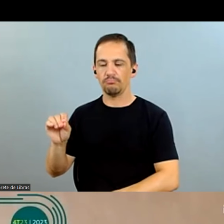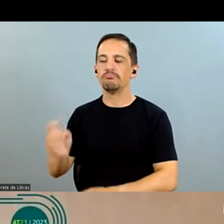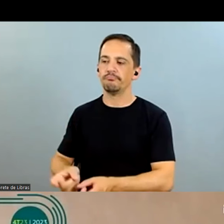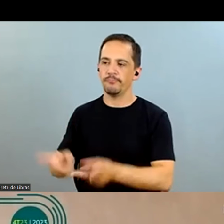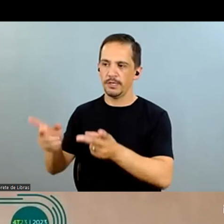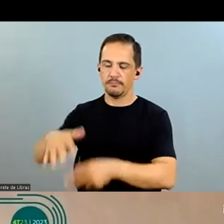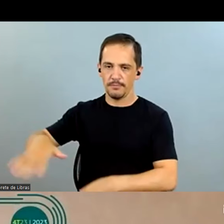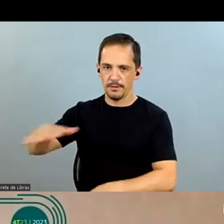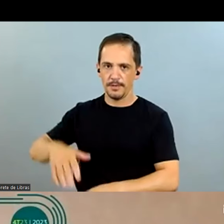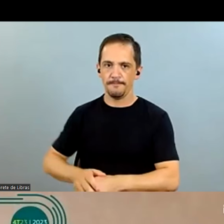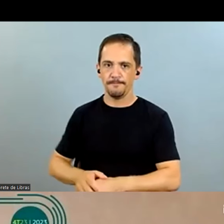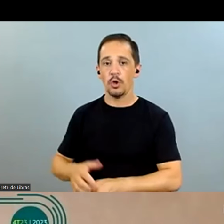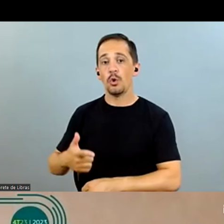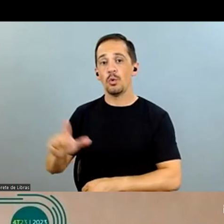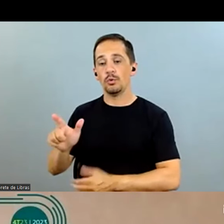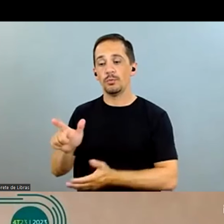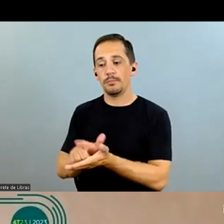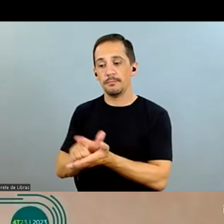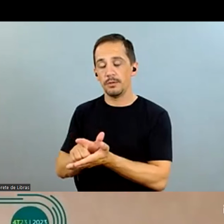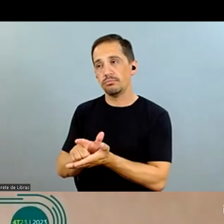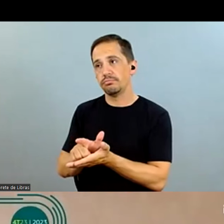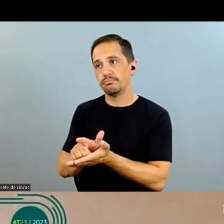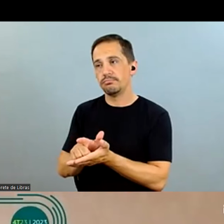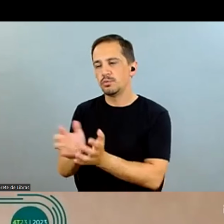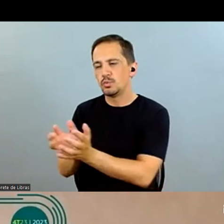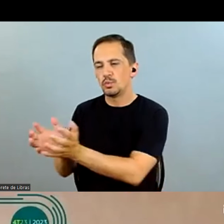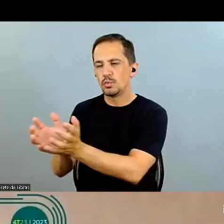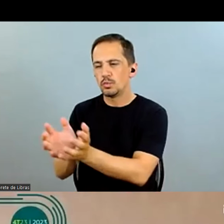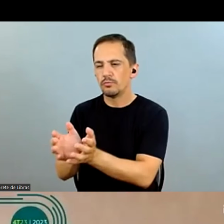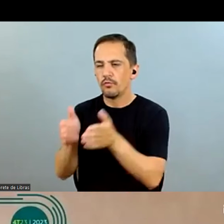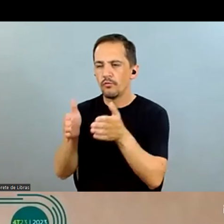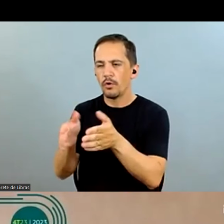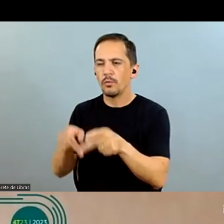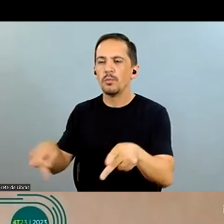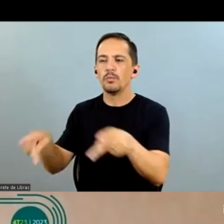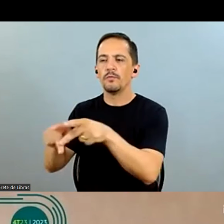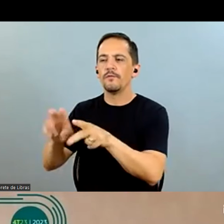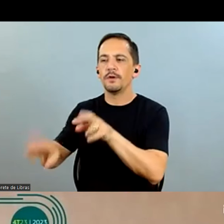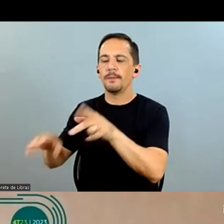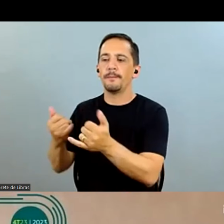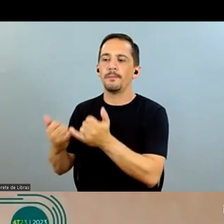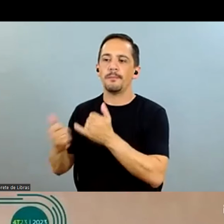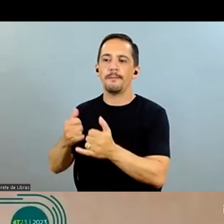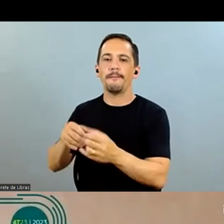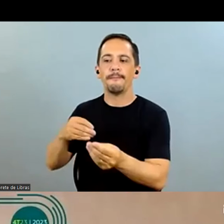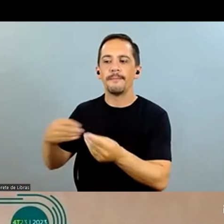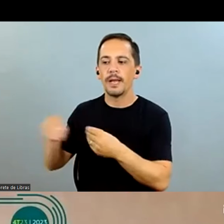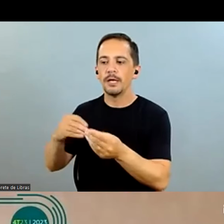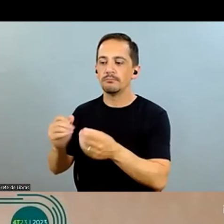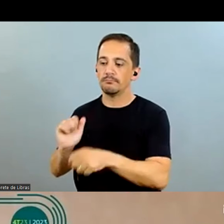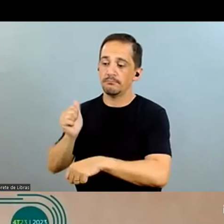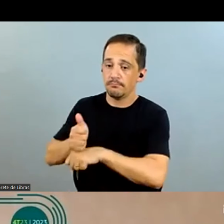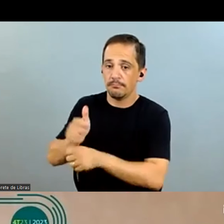ocupados pelo papel principalmente papé embalagens né que é plásticas que são substituídas por embalagens de papel